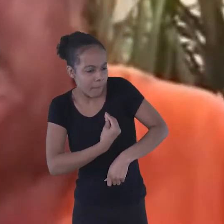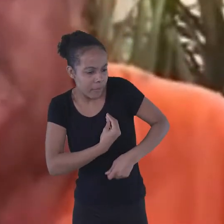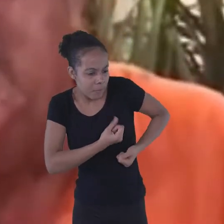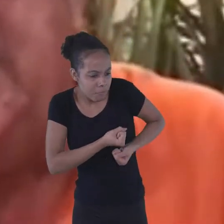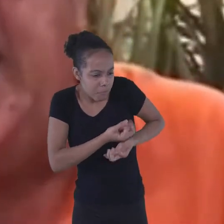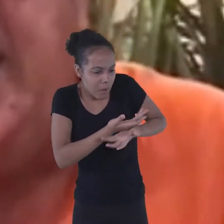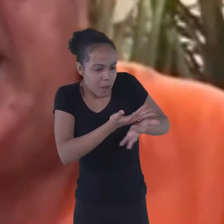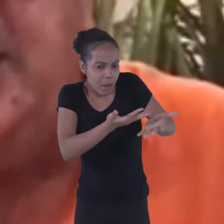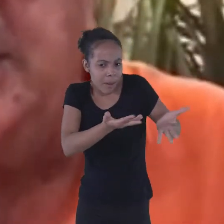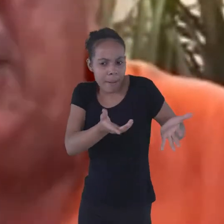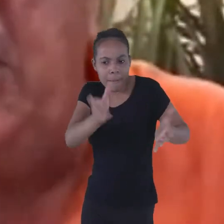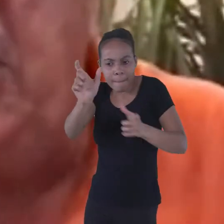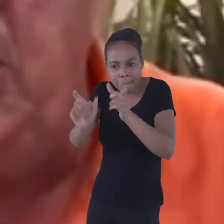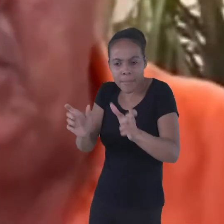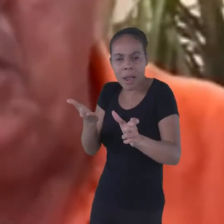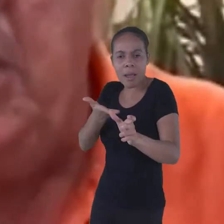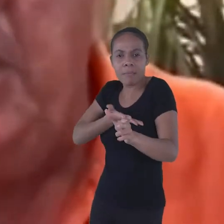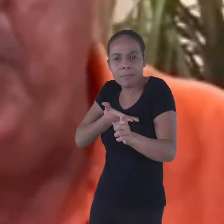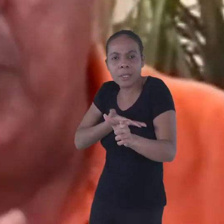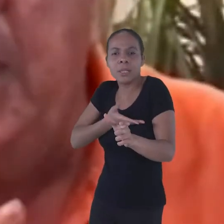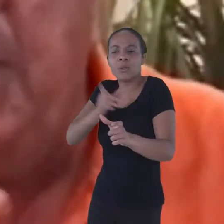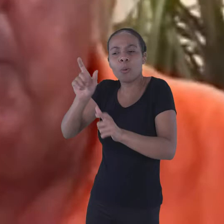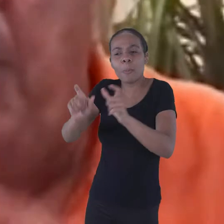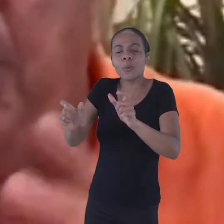pessoas, né? Então,